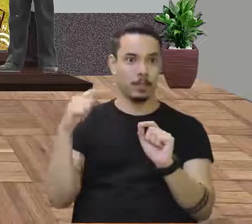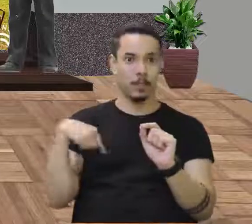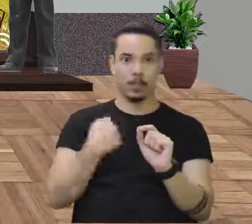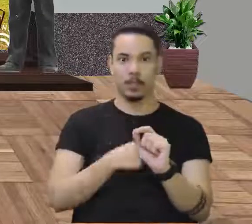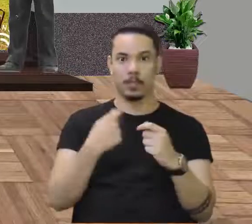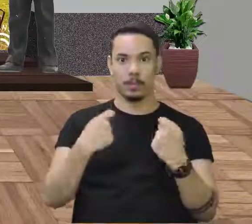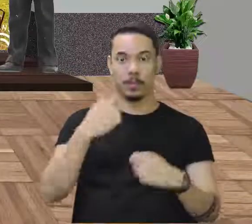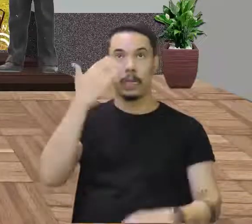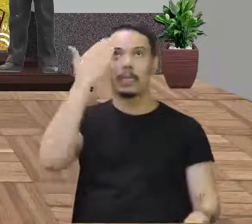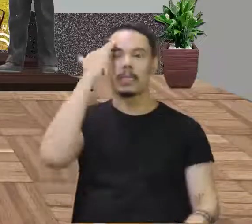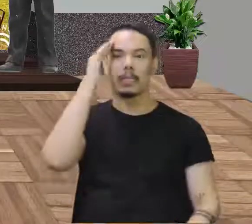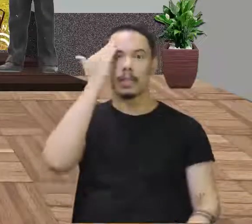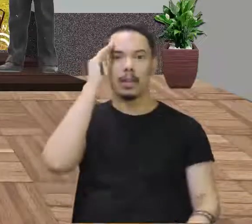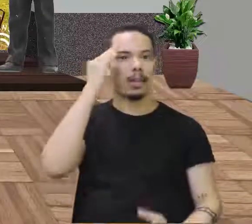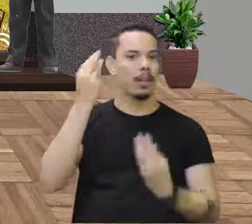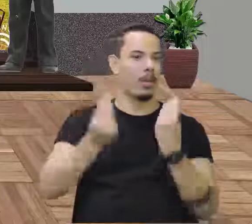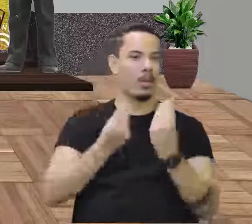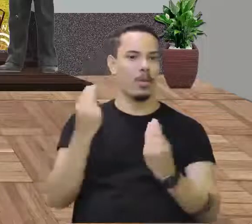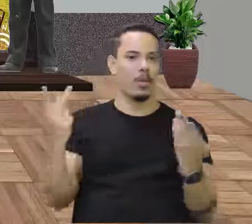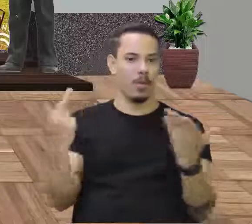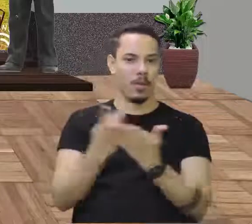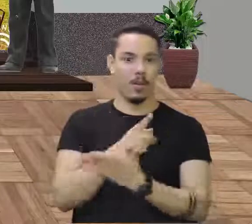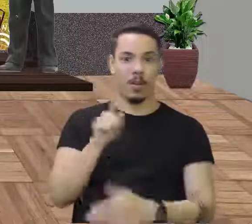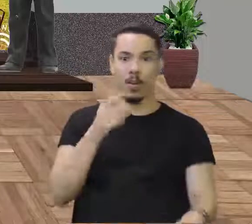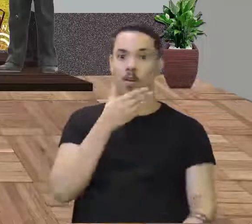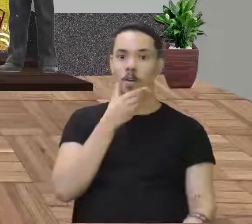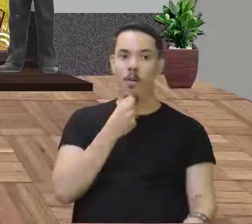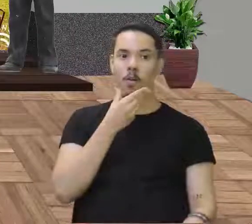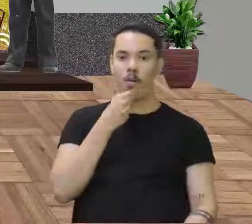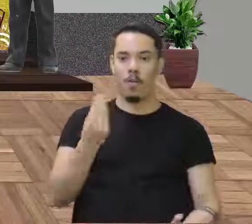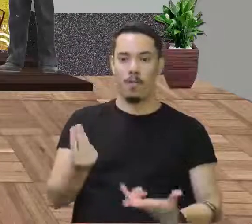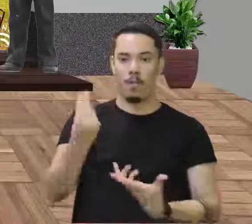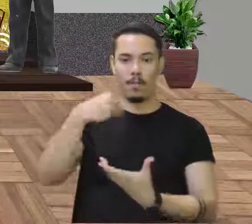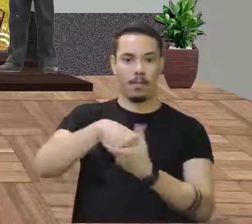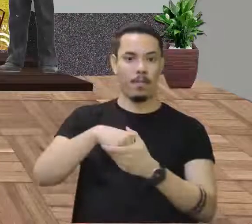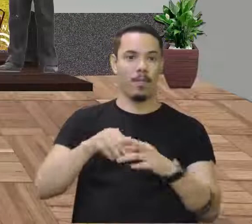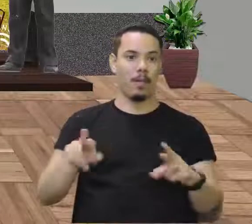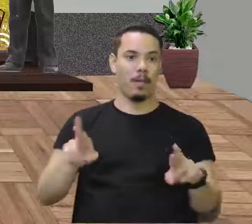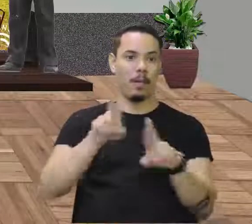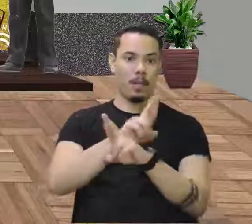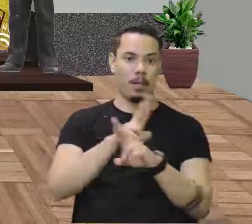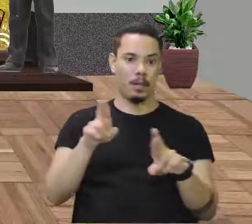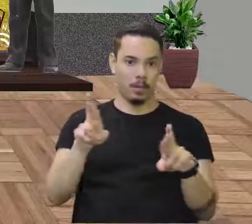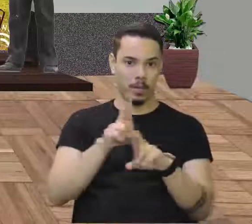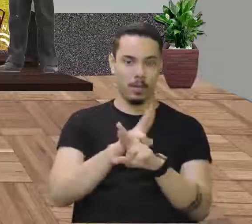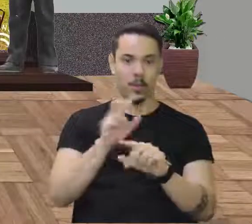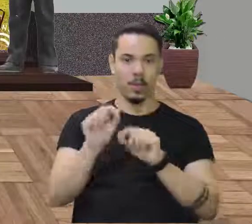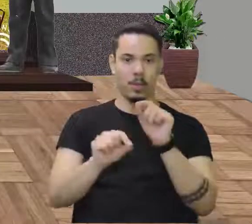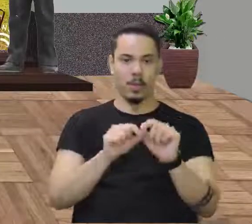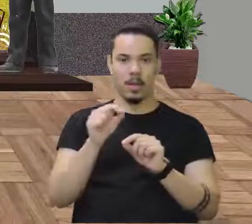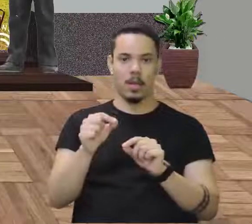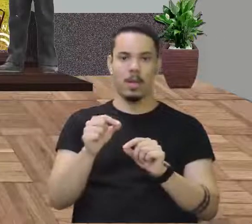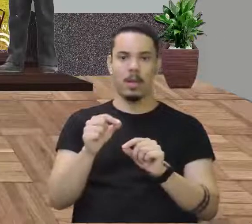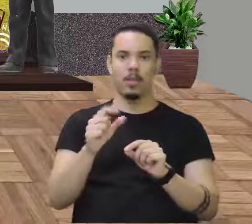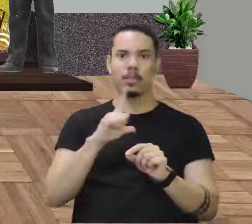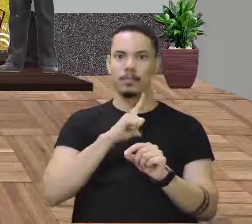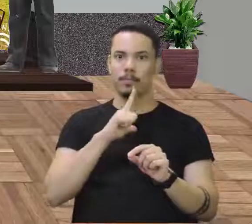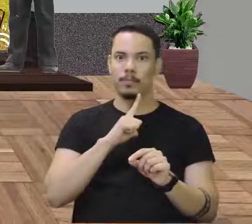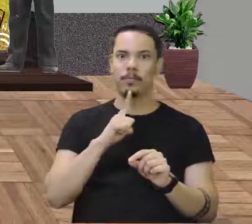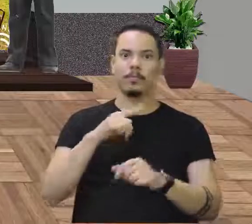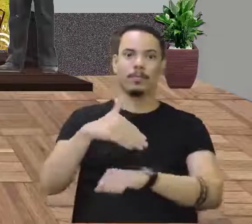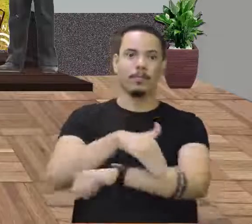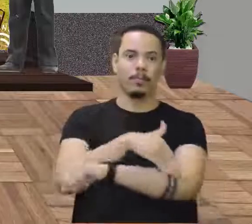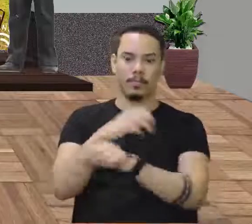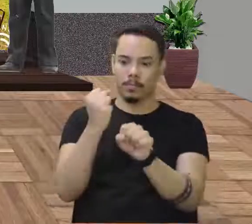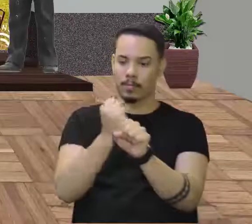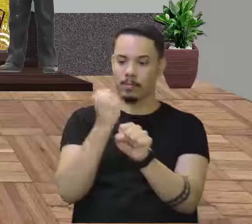saga deste homem que ele esteve relacionado com as linhas telegráficas,